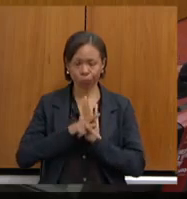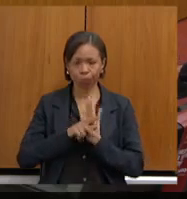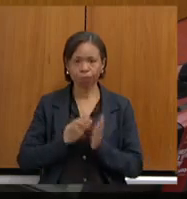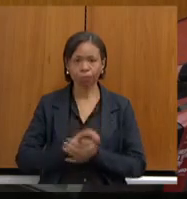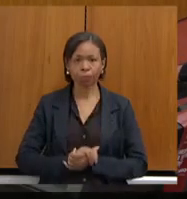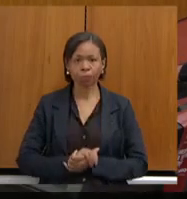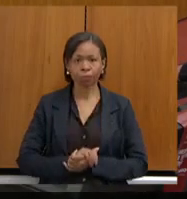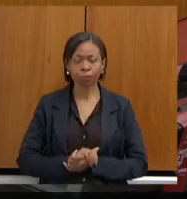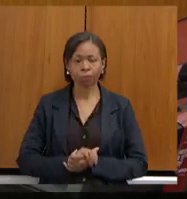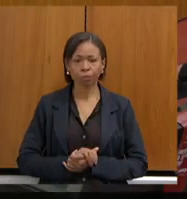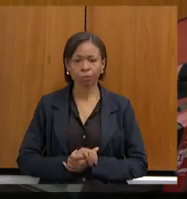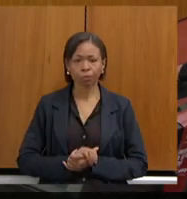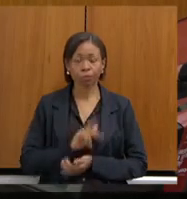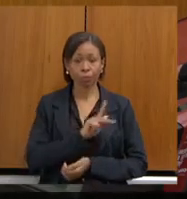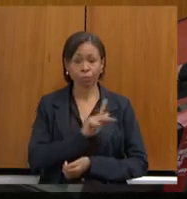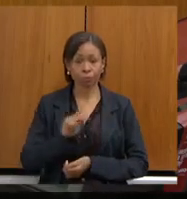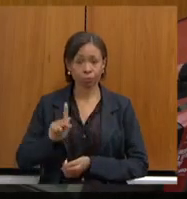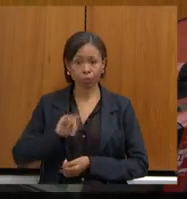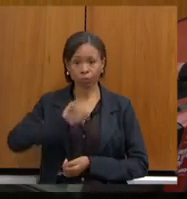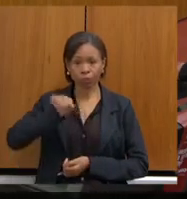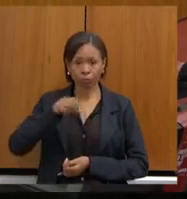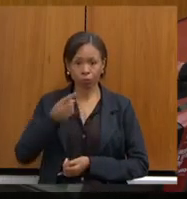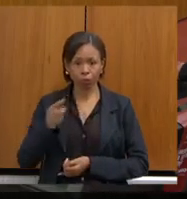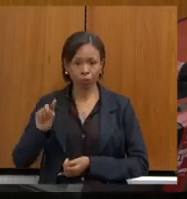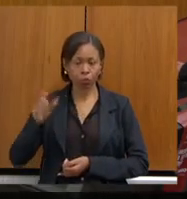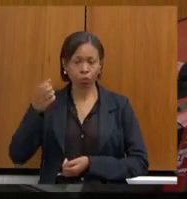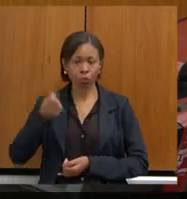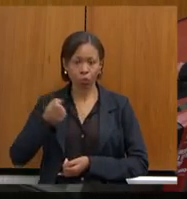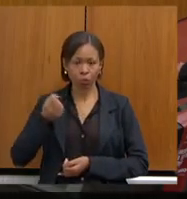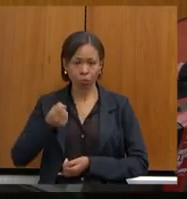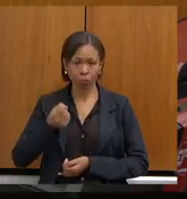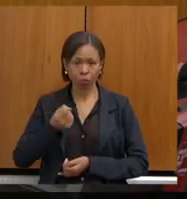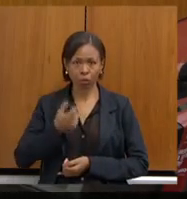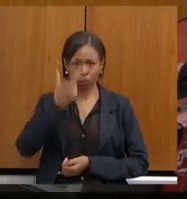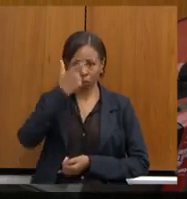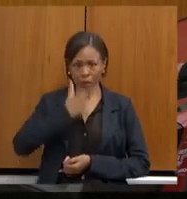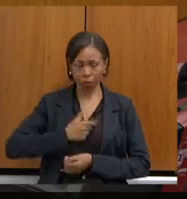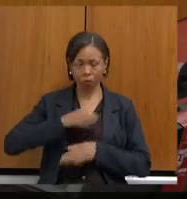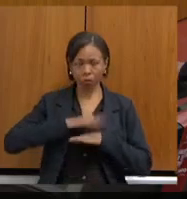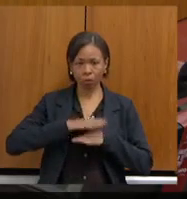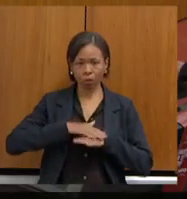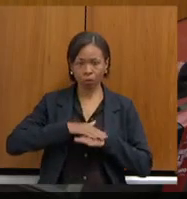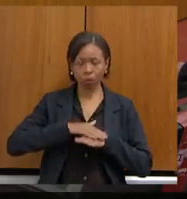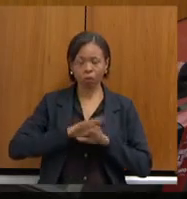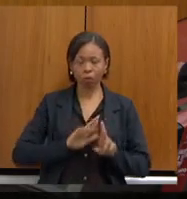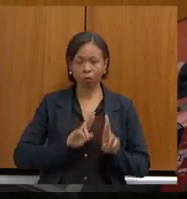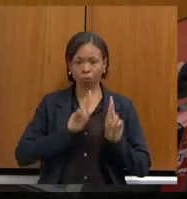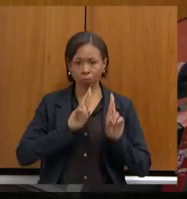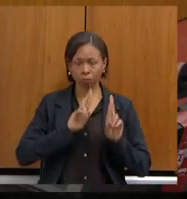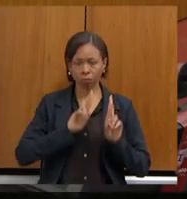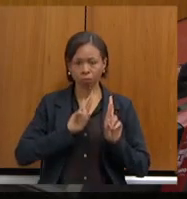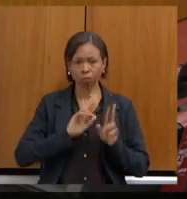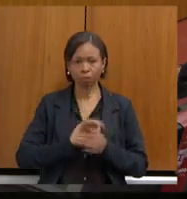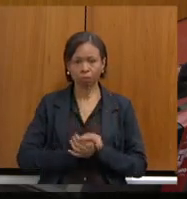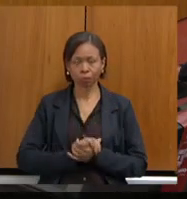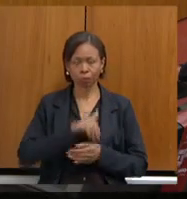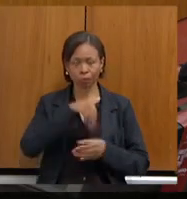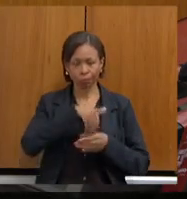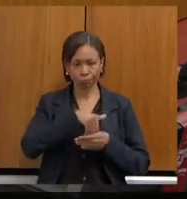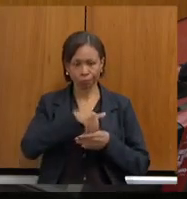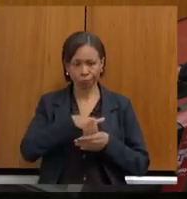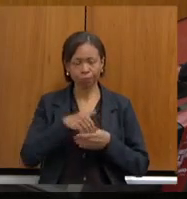a presença de trabalhos o deputado João Leite para apresentação de requerimento de mentoria tem a palavra vossa excelência senhor presidente com